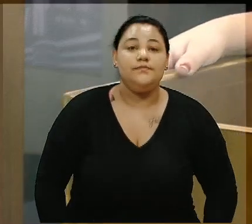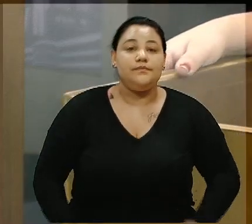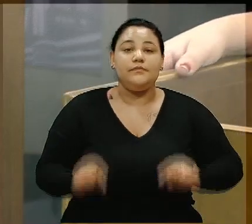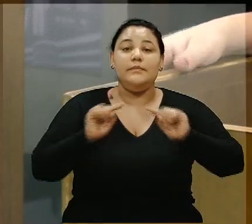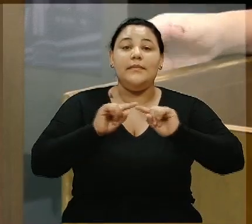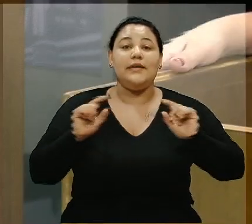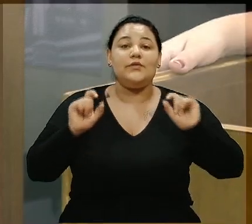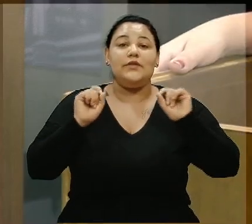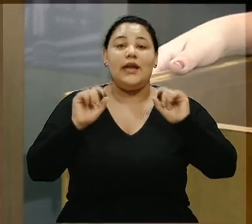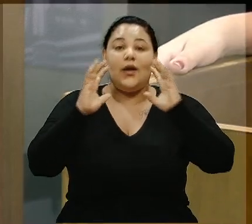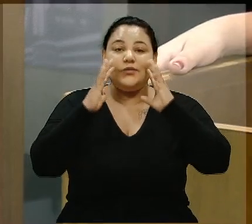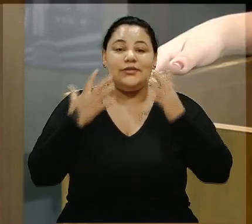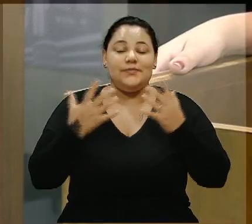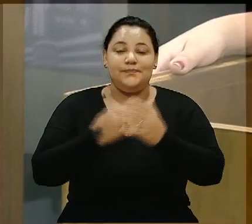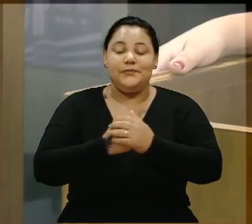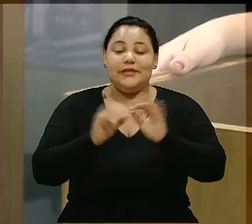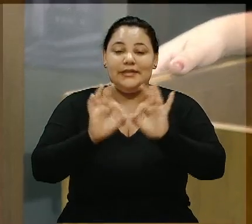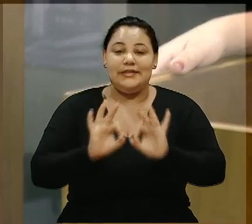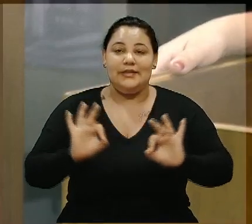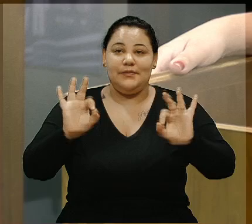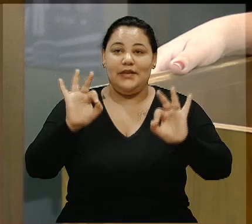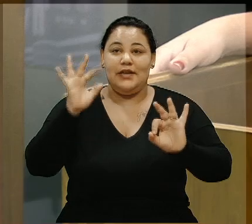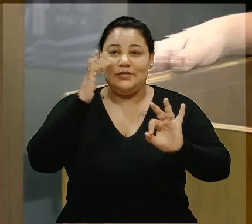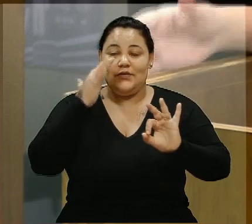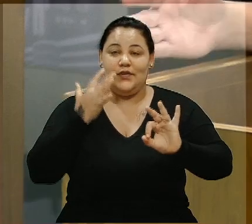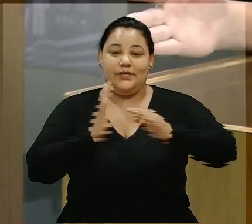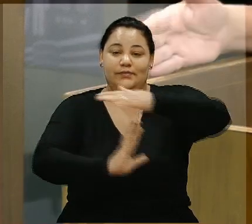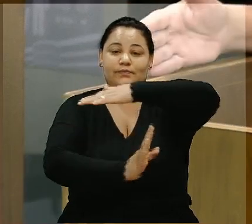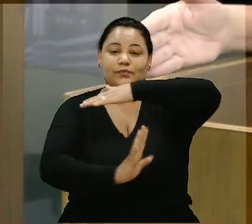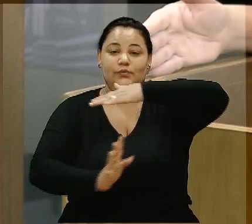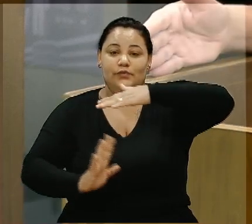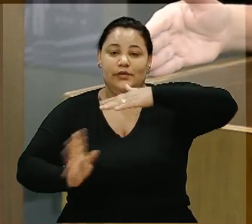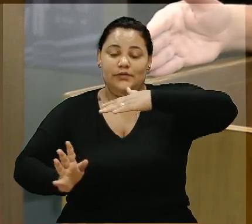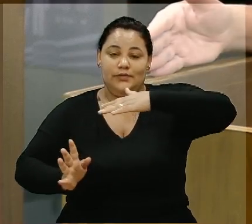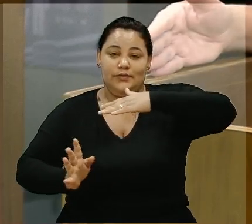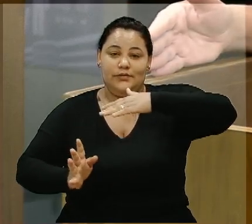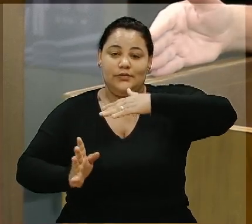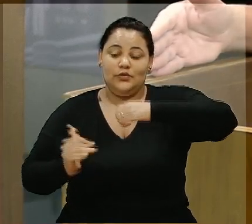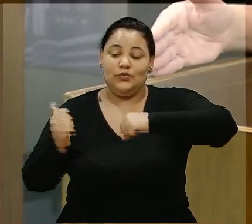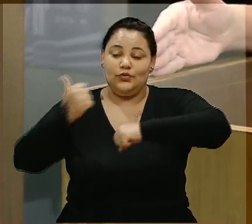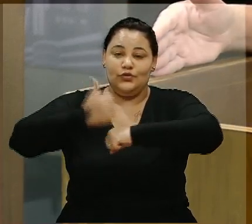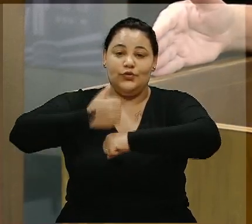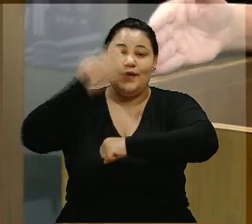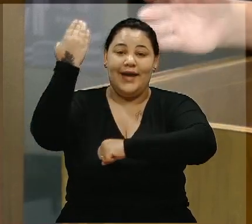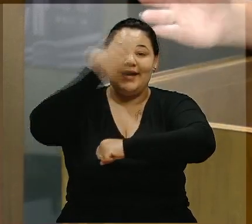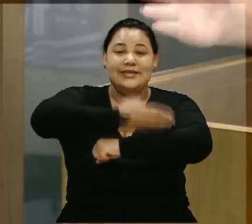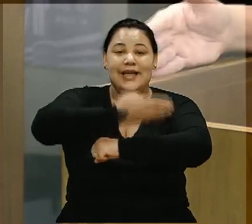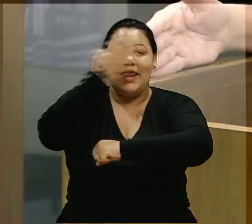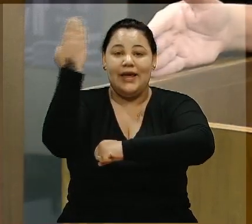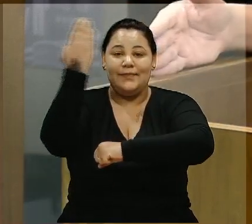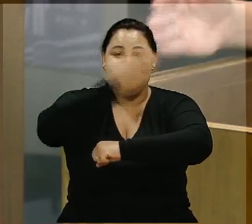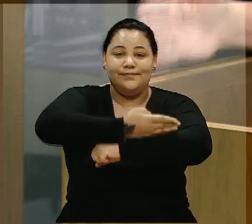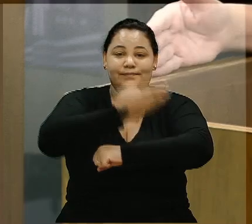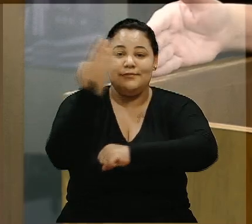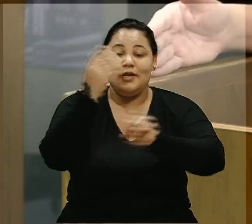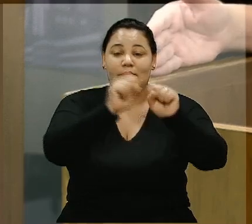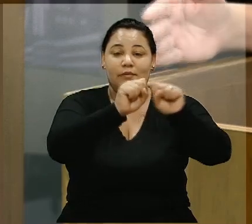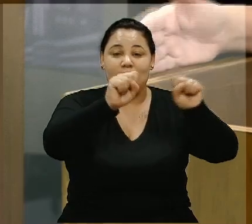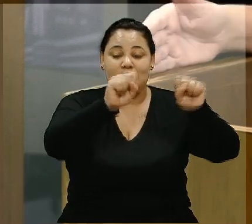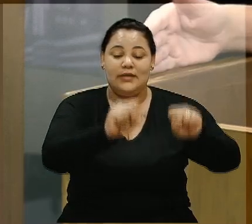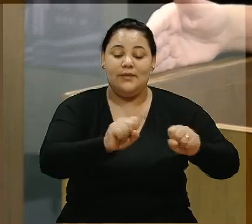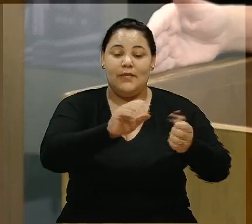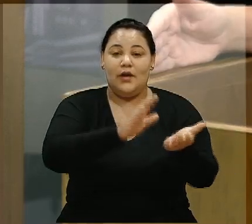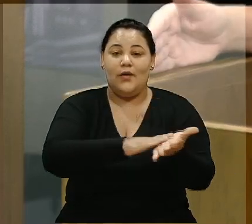Simplesmente resolver a situação do pedágio é substituir as cancelas de pedágio pelo sistema de